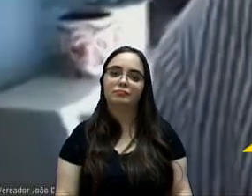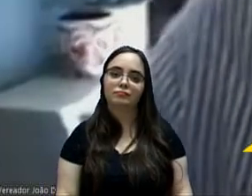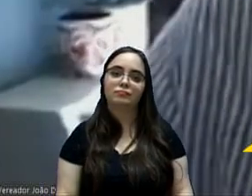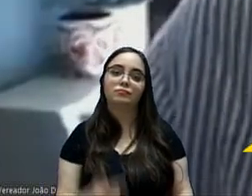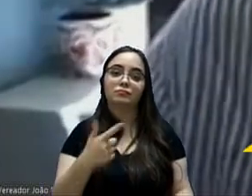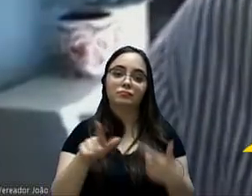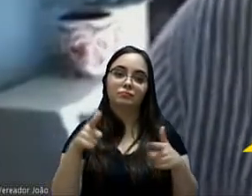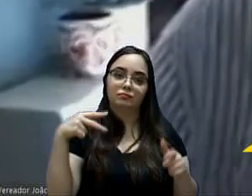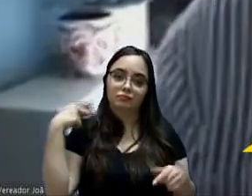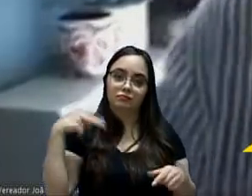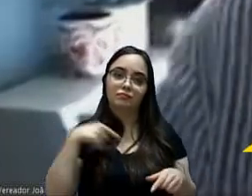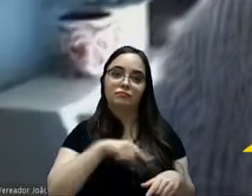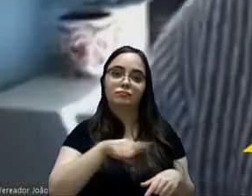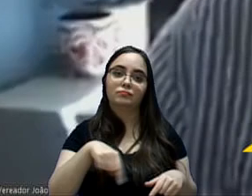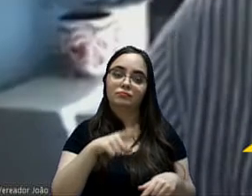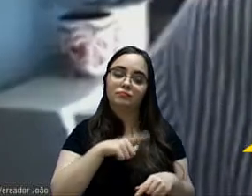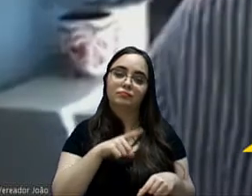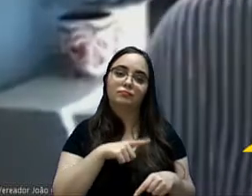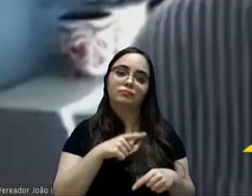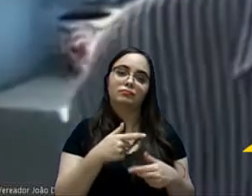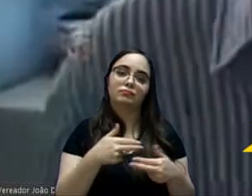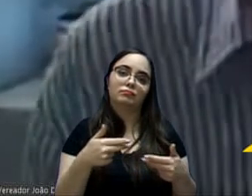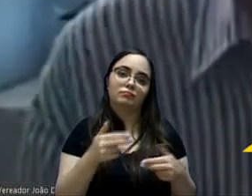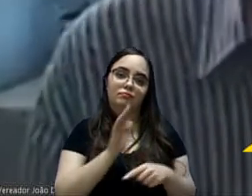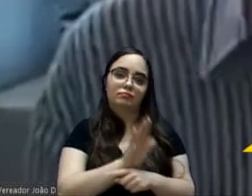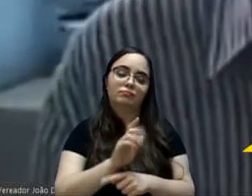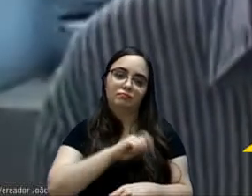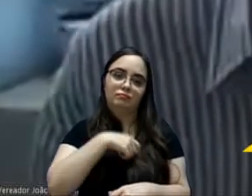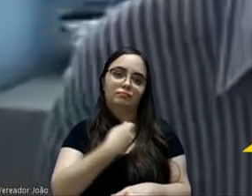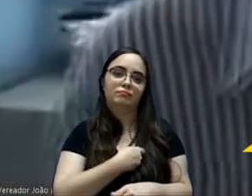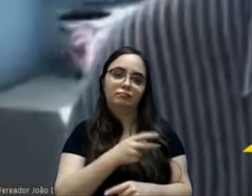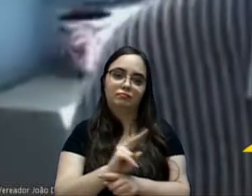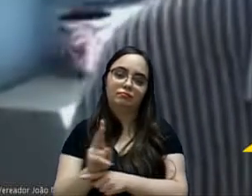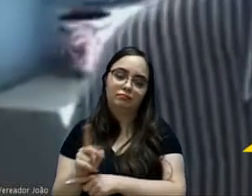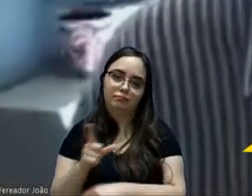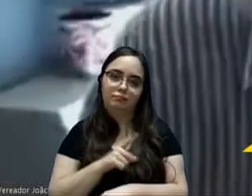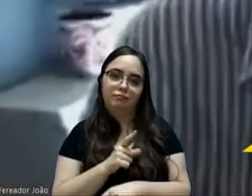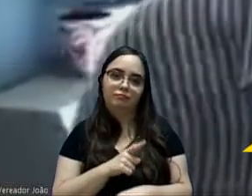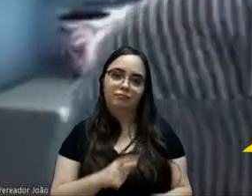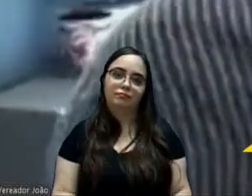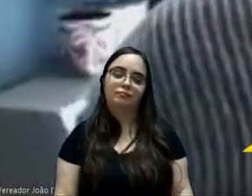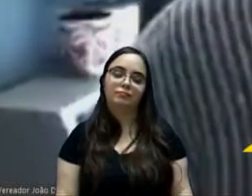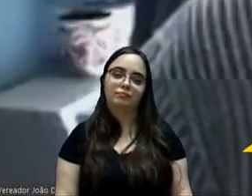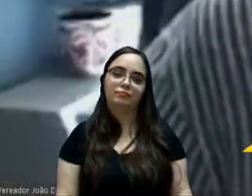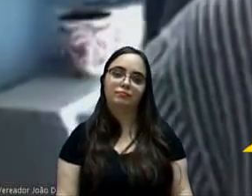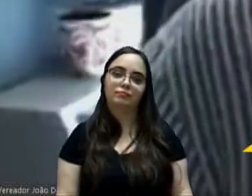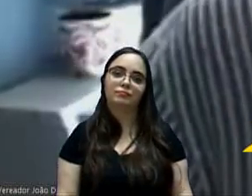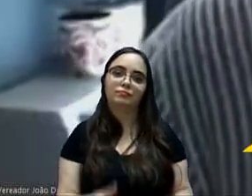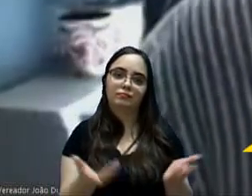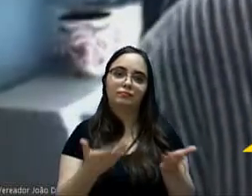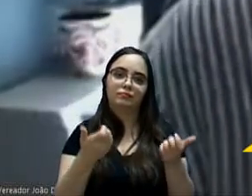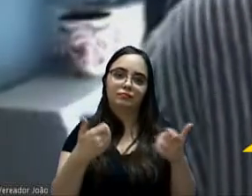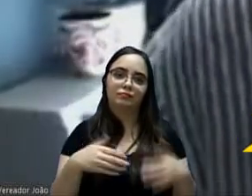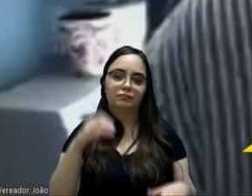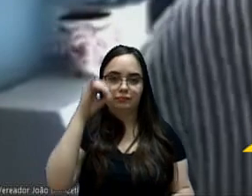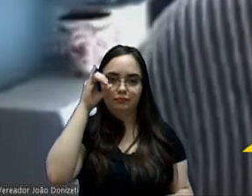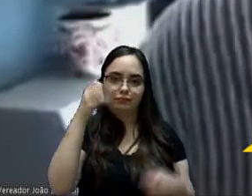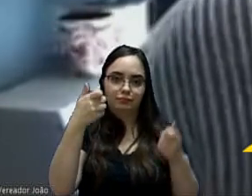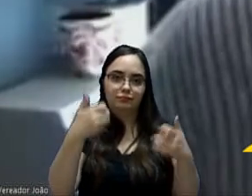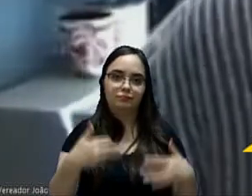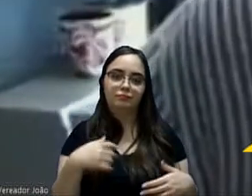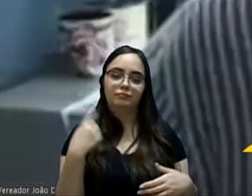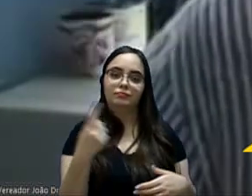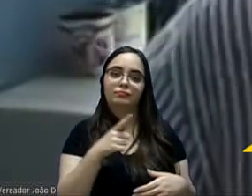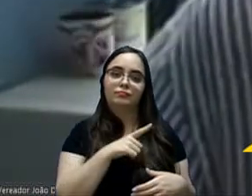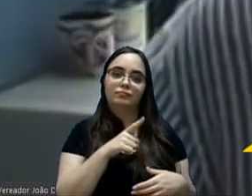nós temos instrumentos legais para fiscalizar. Trimestralmente, em apresentação de contas, agora foi falado que a Yara colocou, nós temos